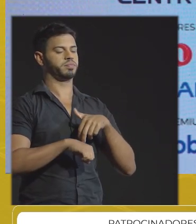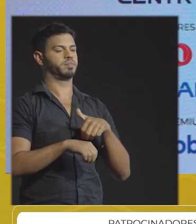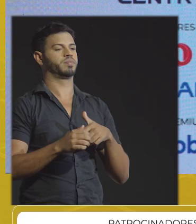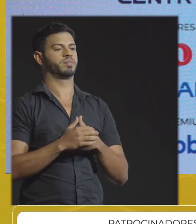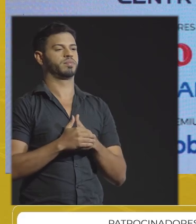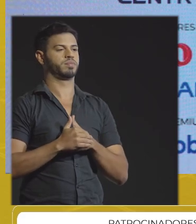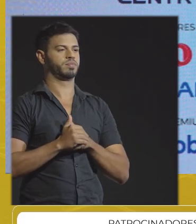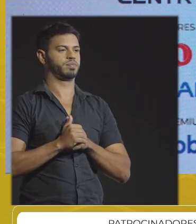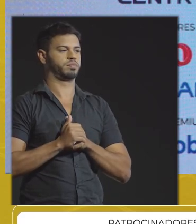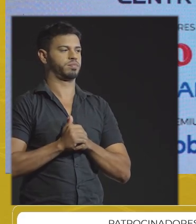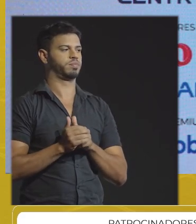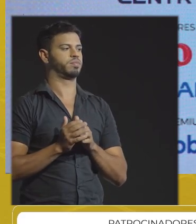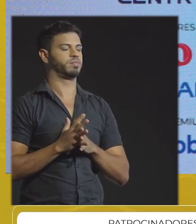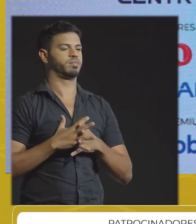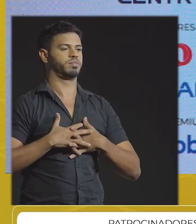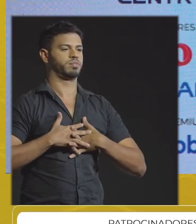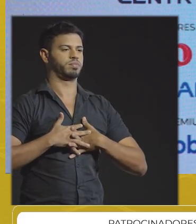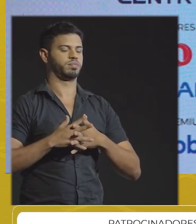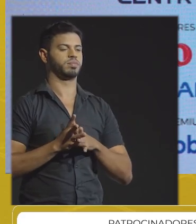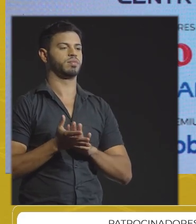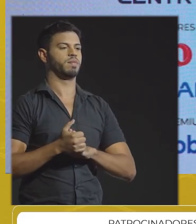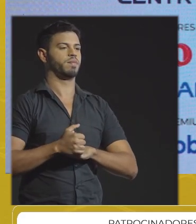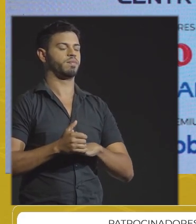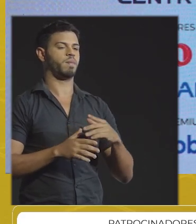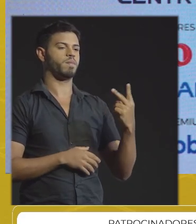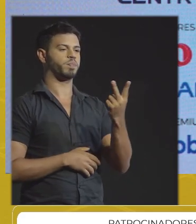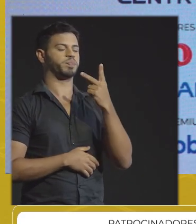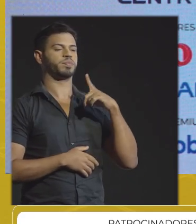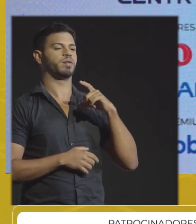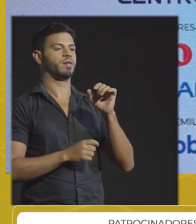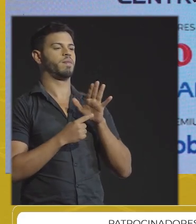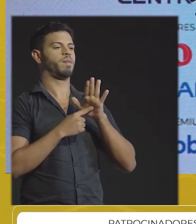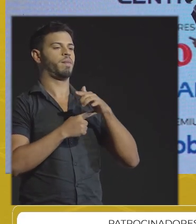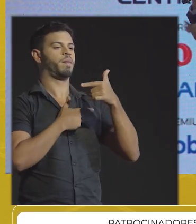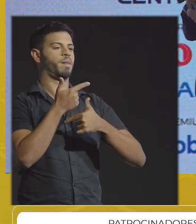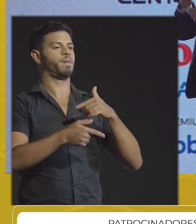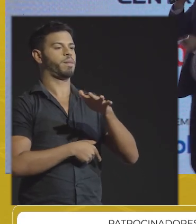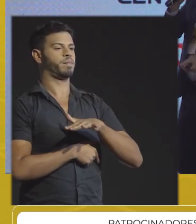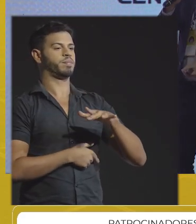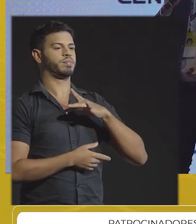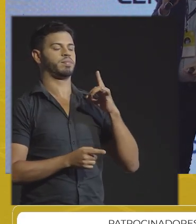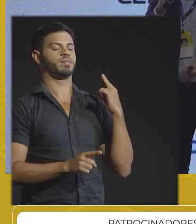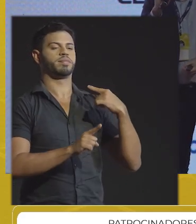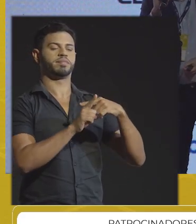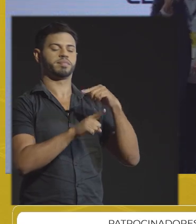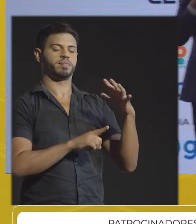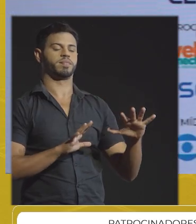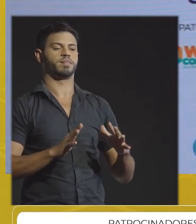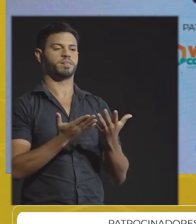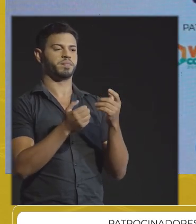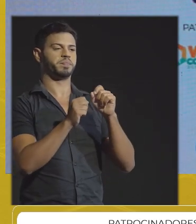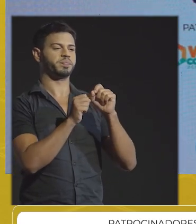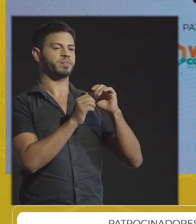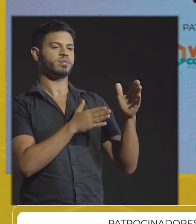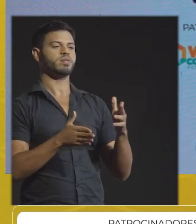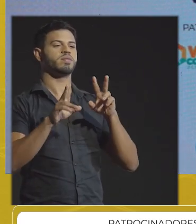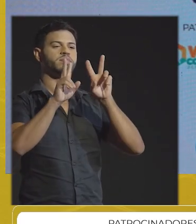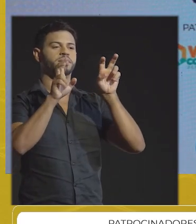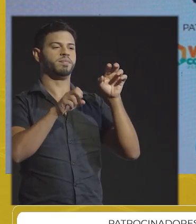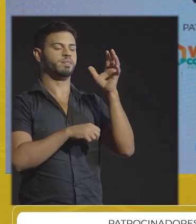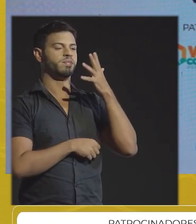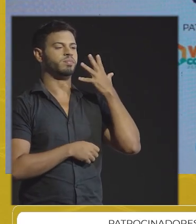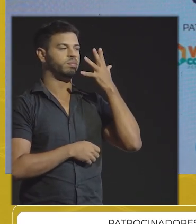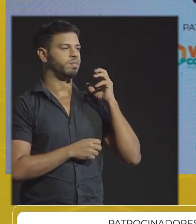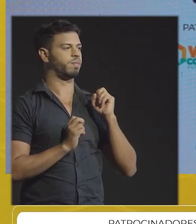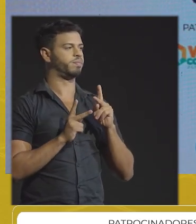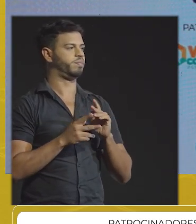nossos valores O que que a gente tá trazendo diferente pro mercado e depois a gente vai falar efetivamente de autoprodução que é o tema da palestra